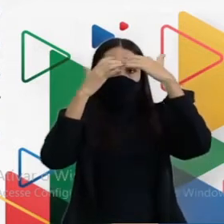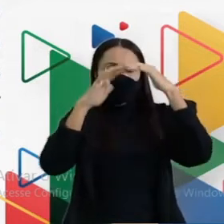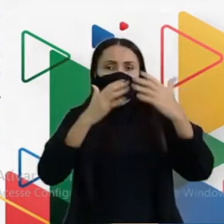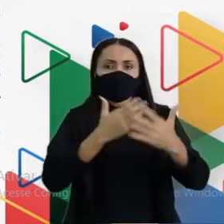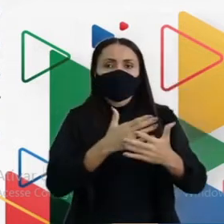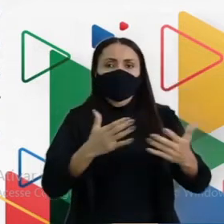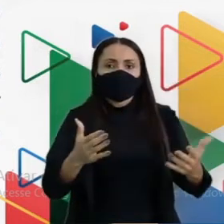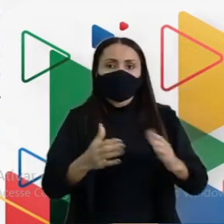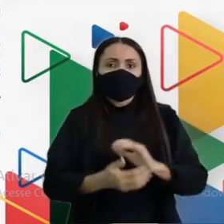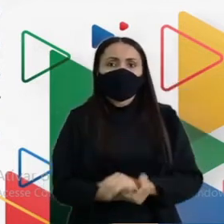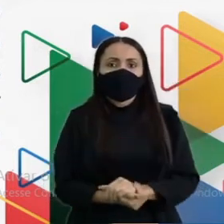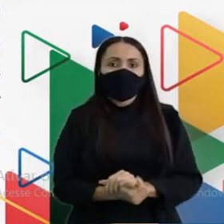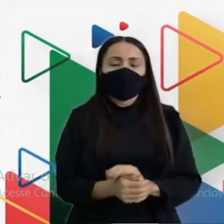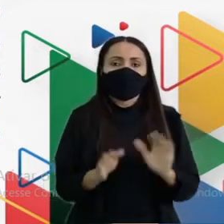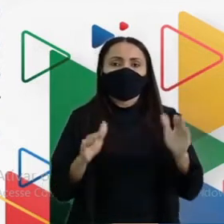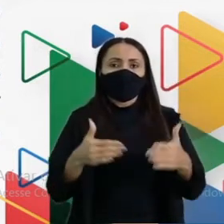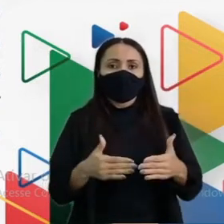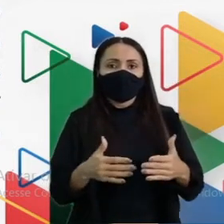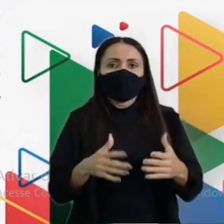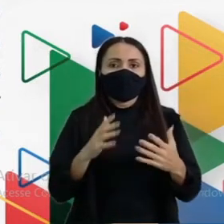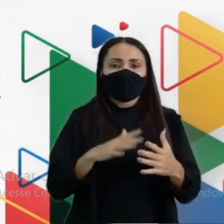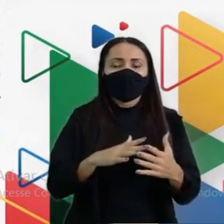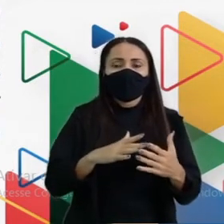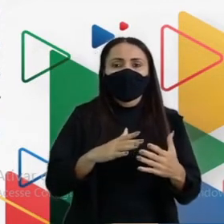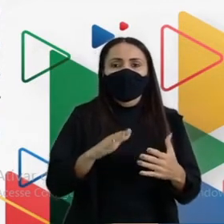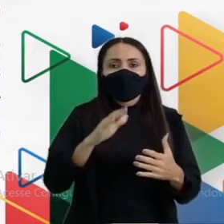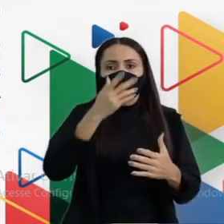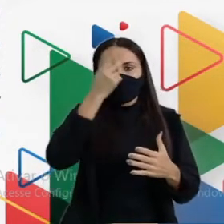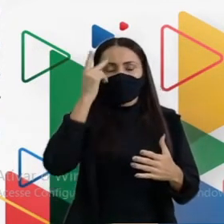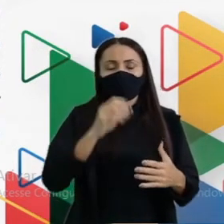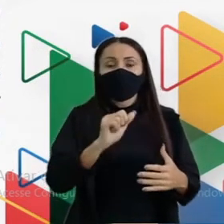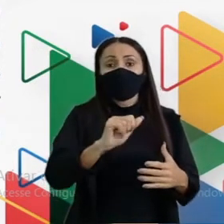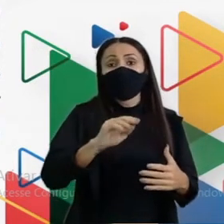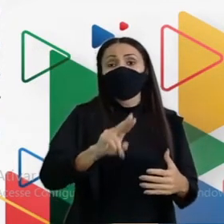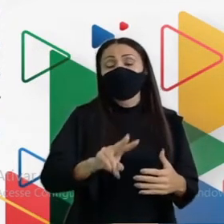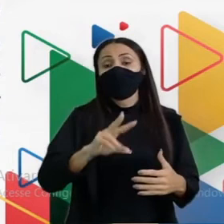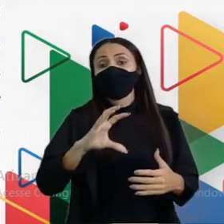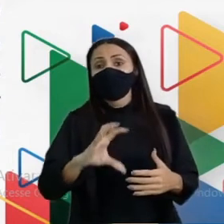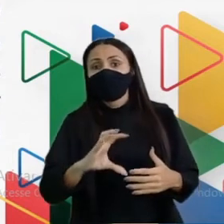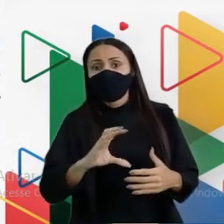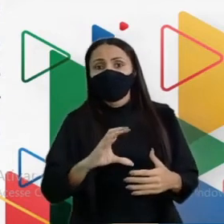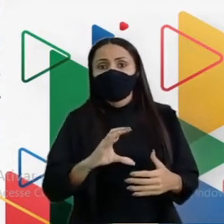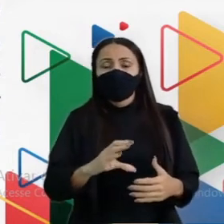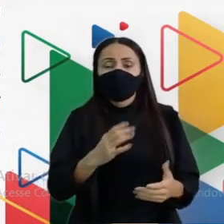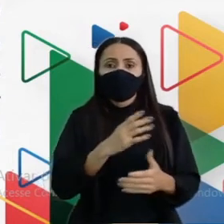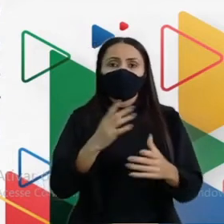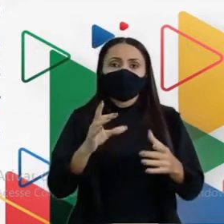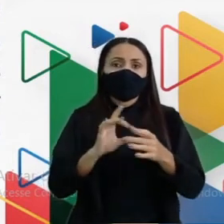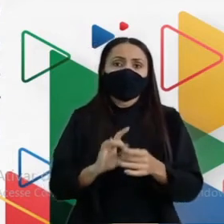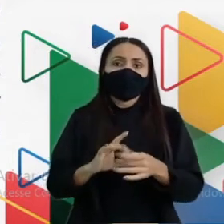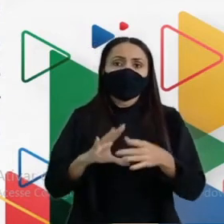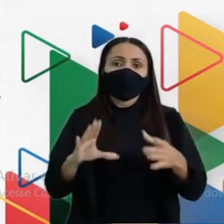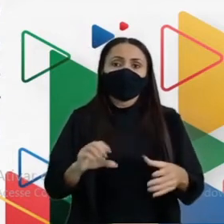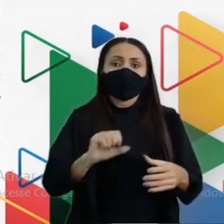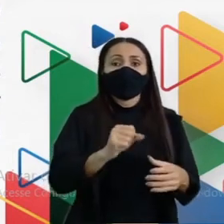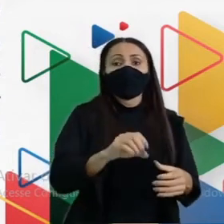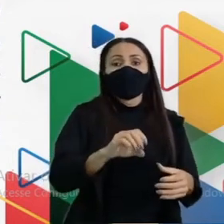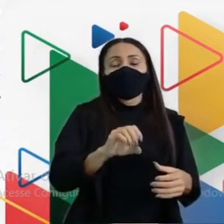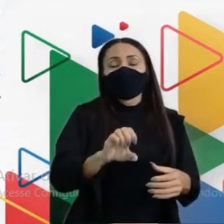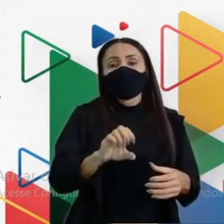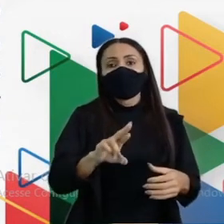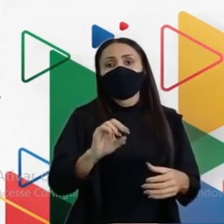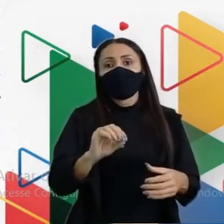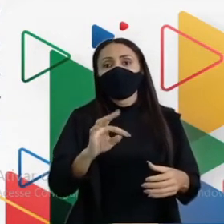Neurodegenerativas, como Parkinson, Alzheimer e acidente vascular cerebral. Ainda a liberação de serotonina,